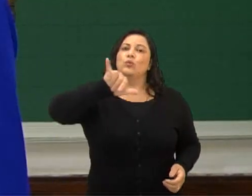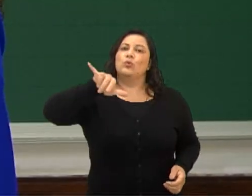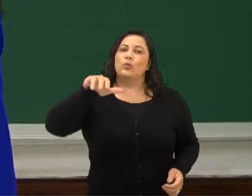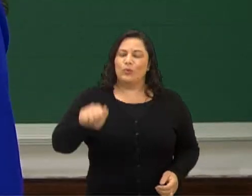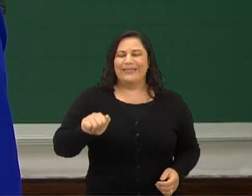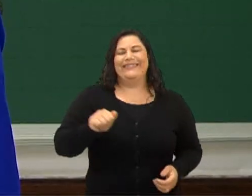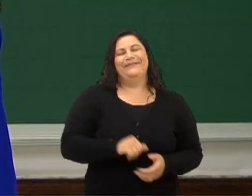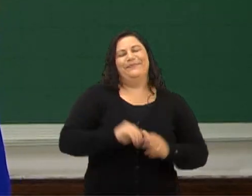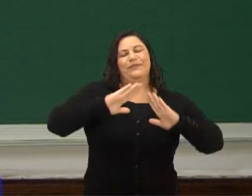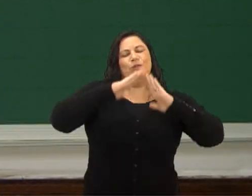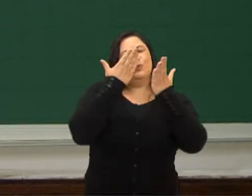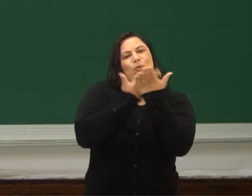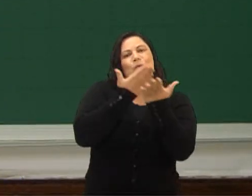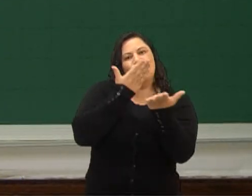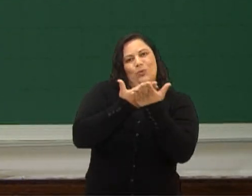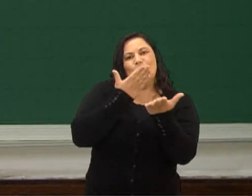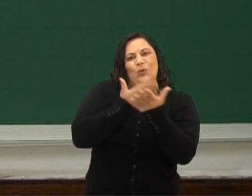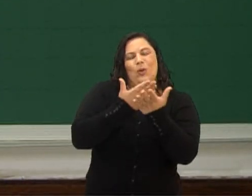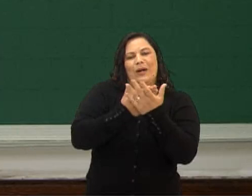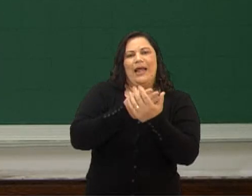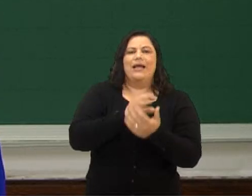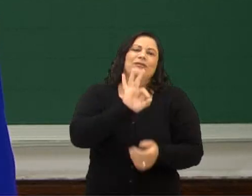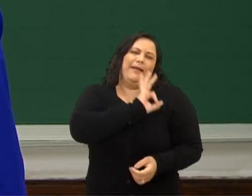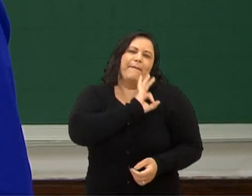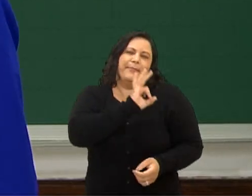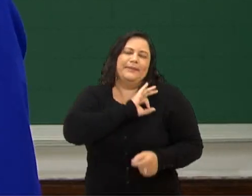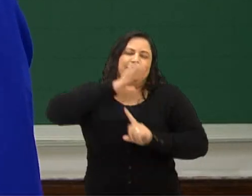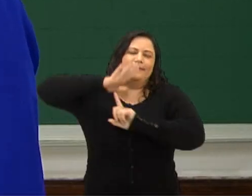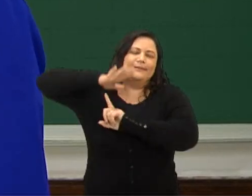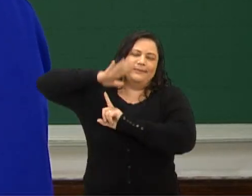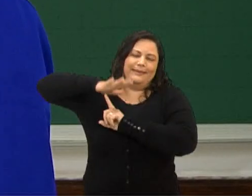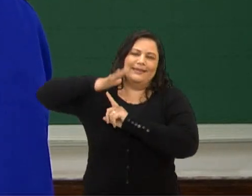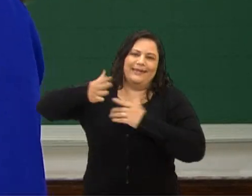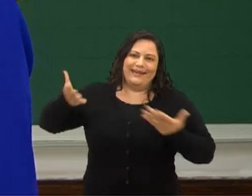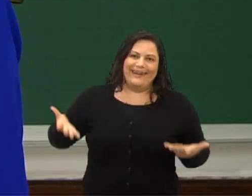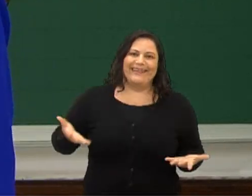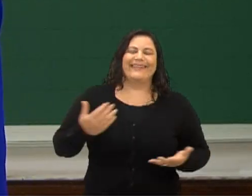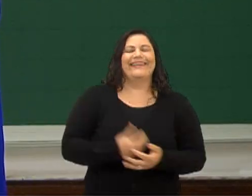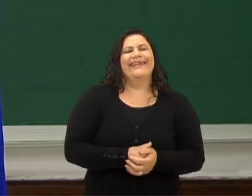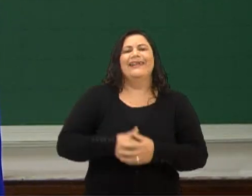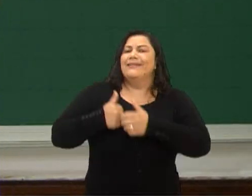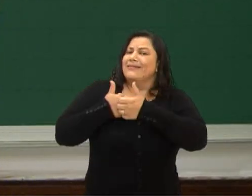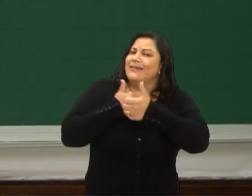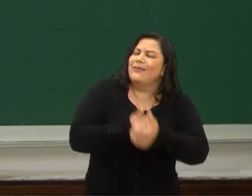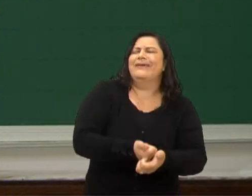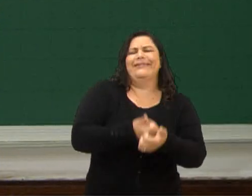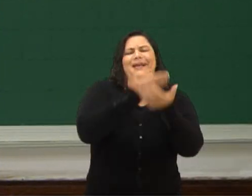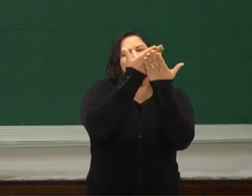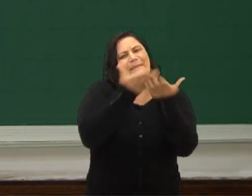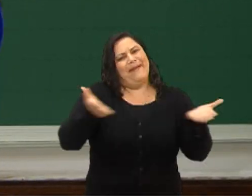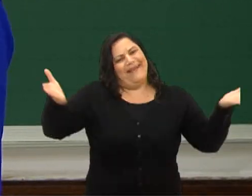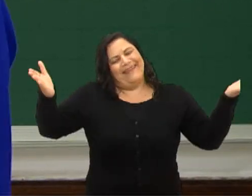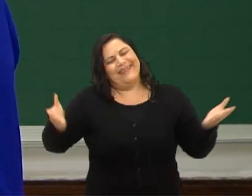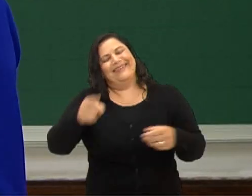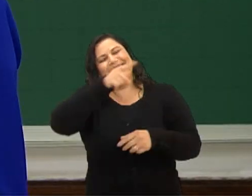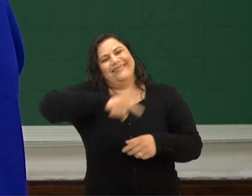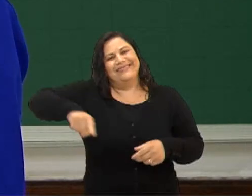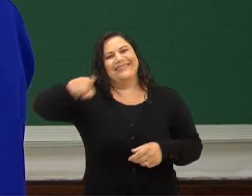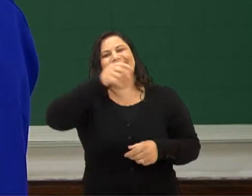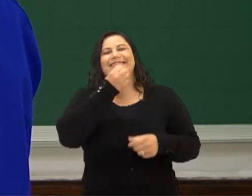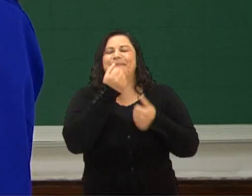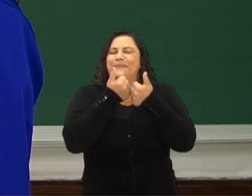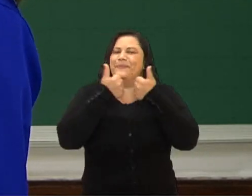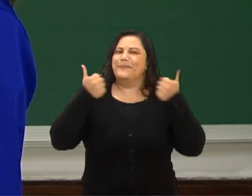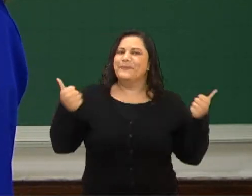Polícia Militar do Paraná. Veja só, professora Rosa, nos acompanhando, estão dizendo que nós somos maravilhosos. Olha quanta